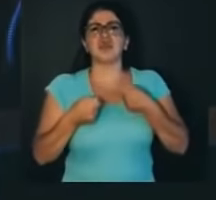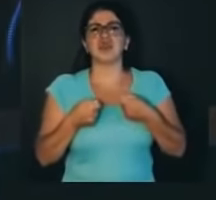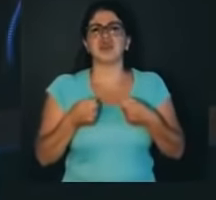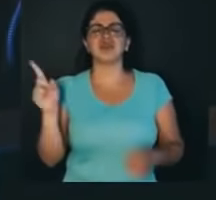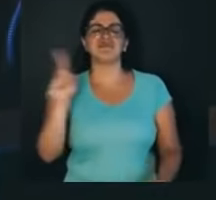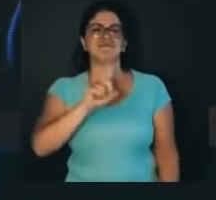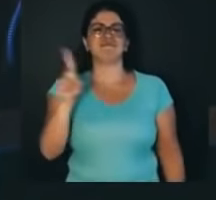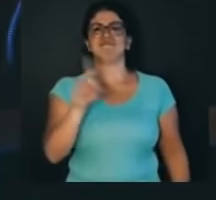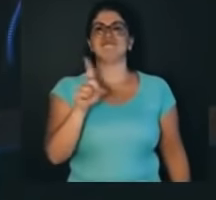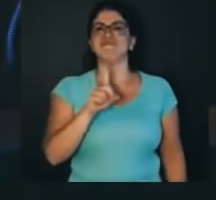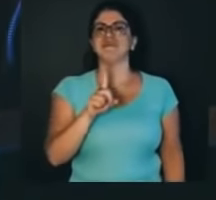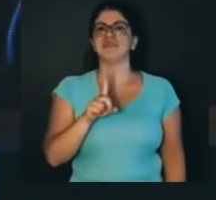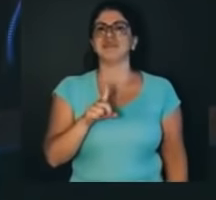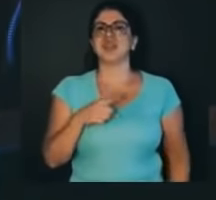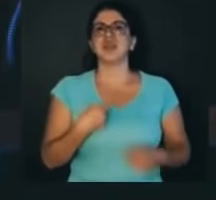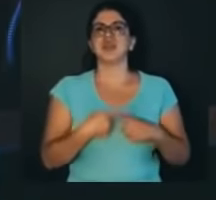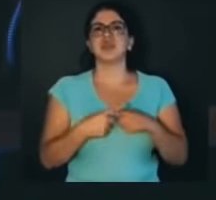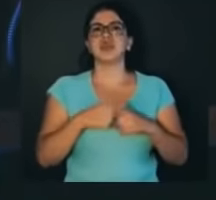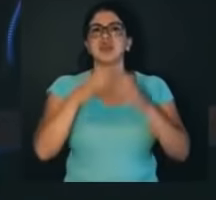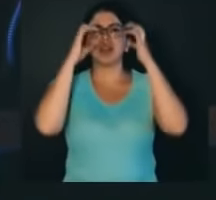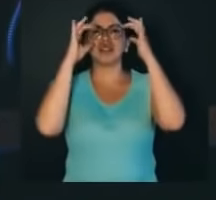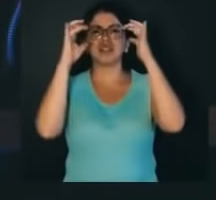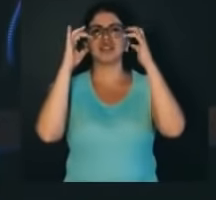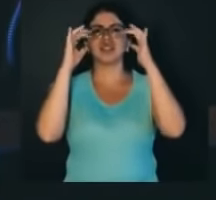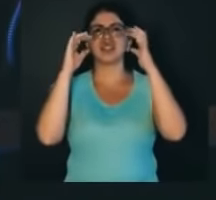antecede a racionalidade no teu cérebro.